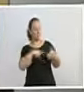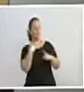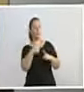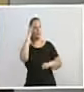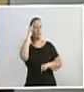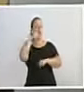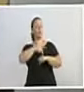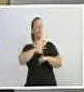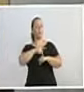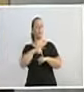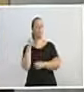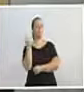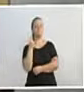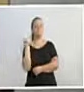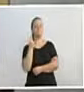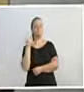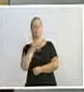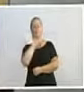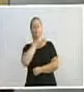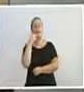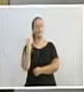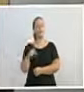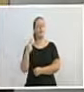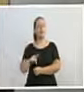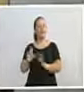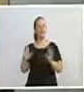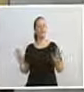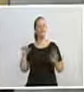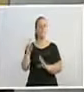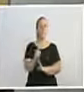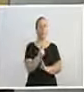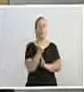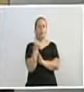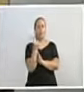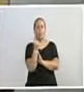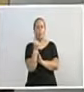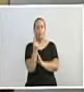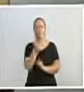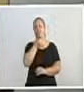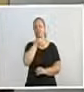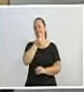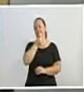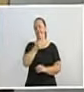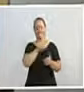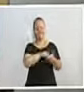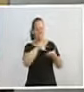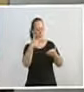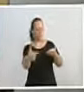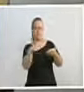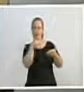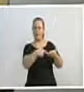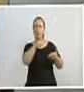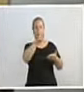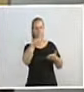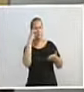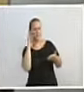opinião, né, que foi o único do jornalista, dos colunistas do Santa, que vereador Vanderlei, que teve